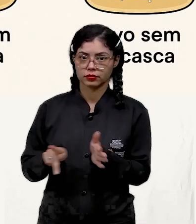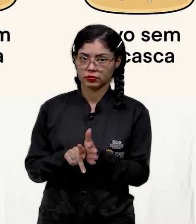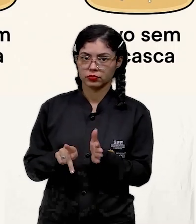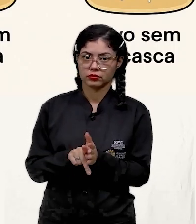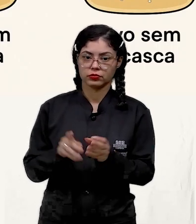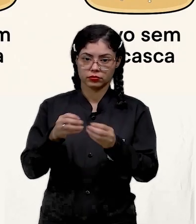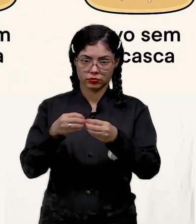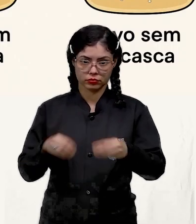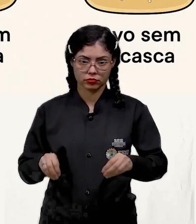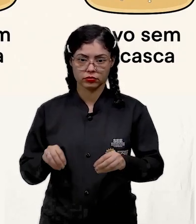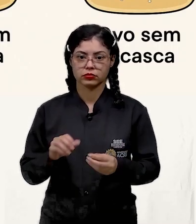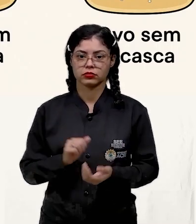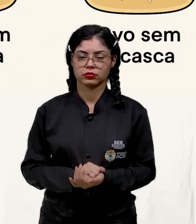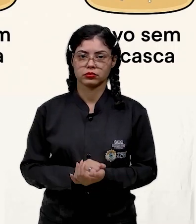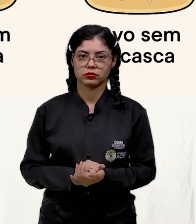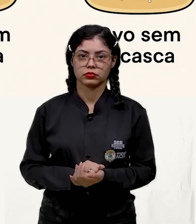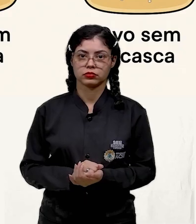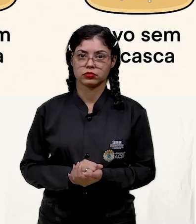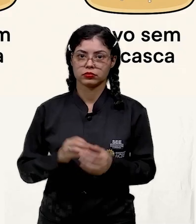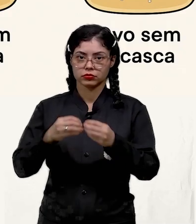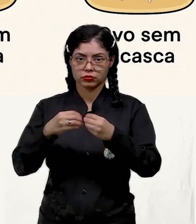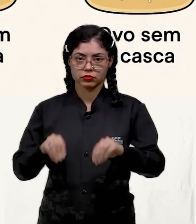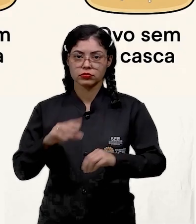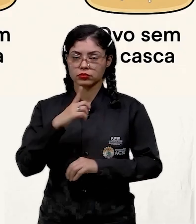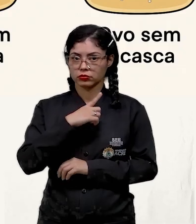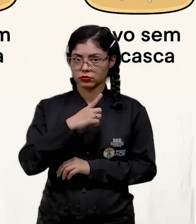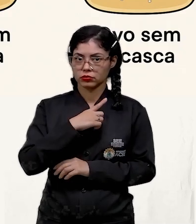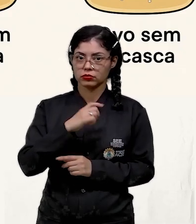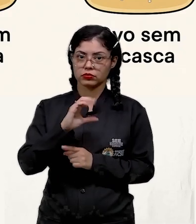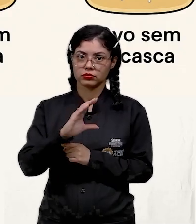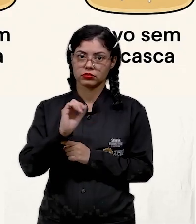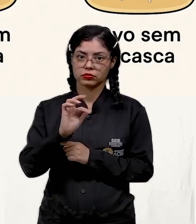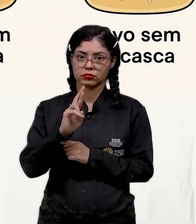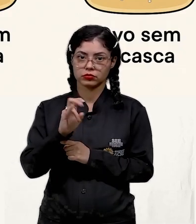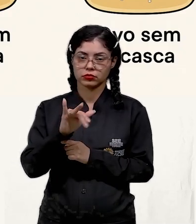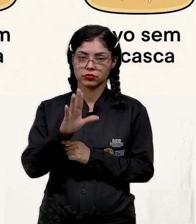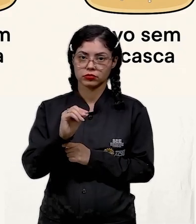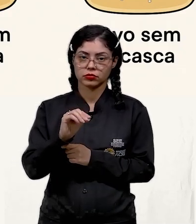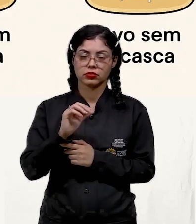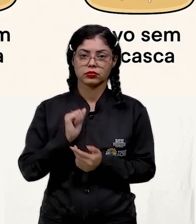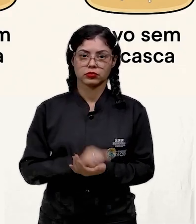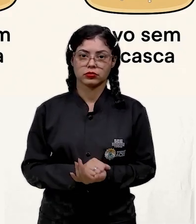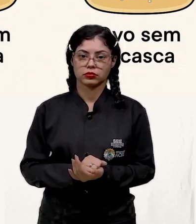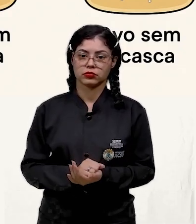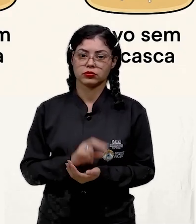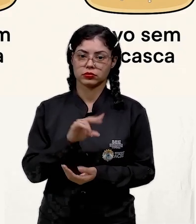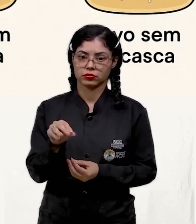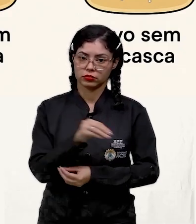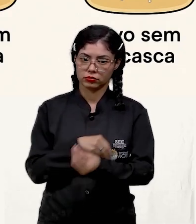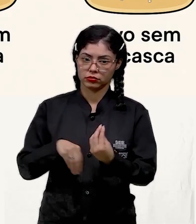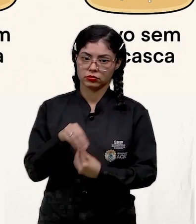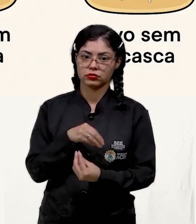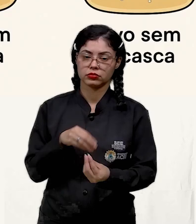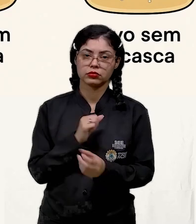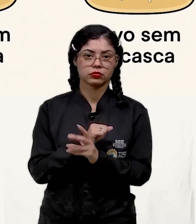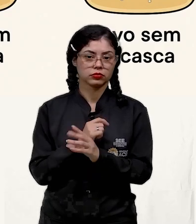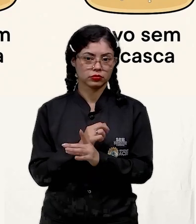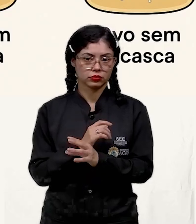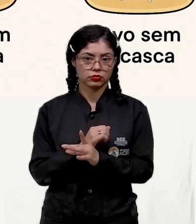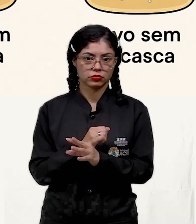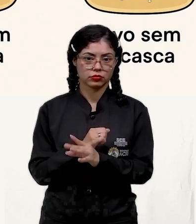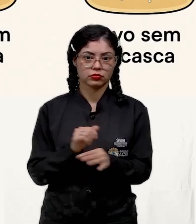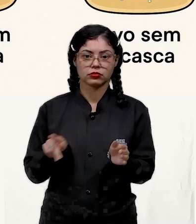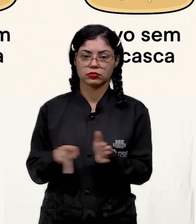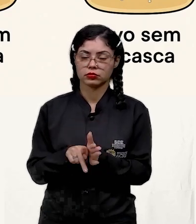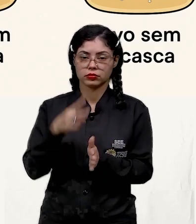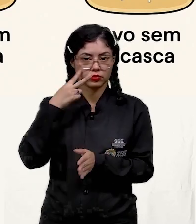gente? Então, na casquinha ali do ovo, a gente tem um carbonato de cálcio e ele vai reagir ali com o ácido acético. Vocês estão